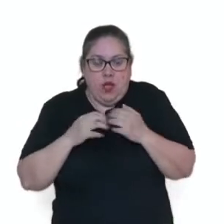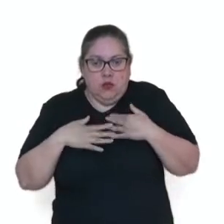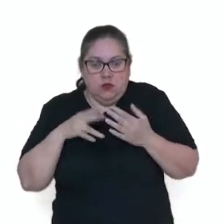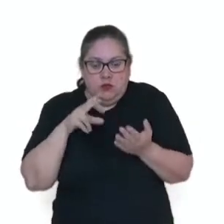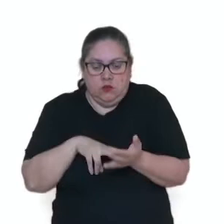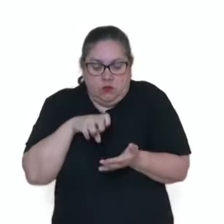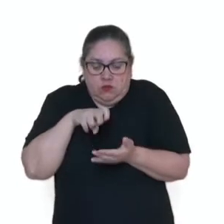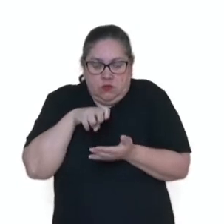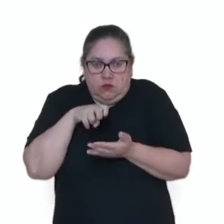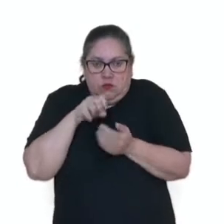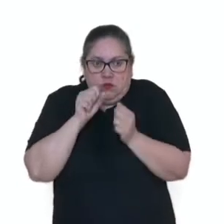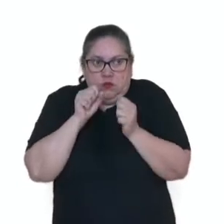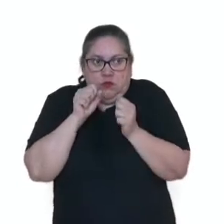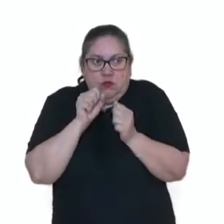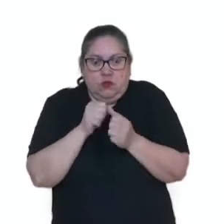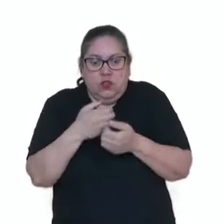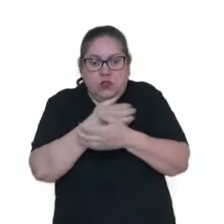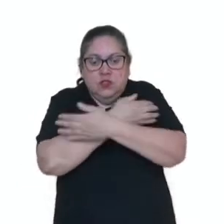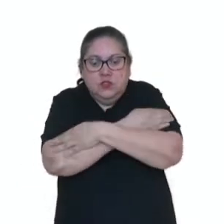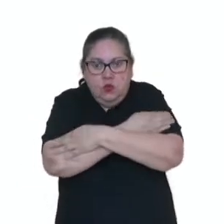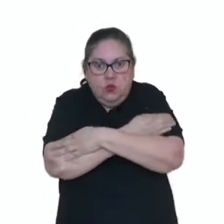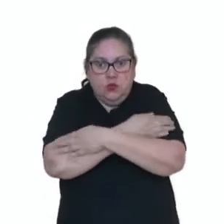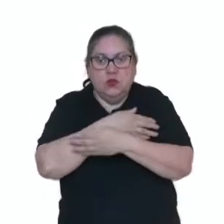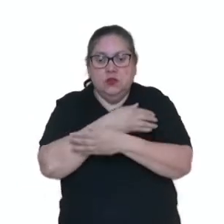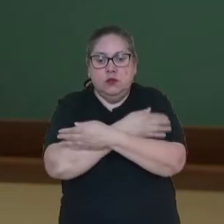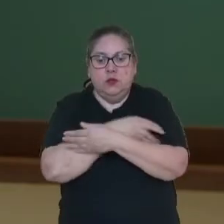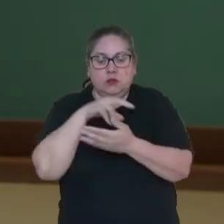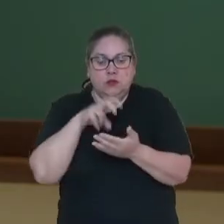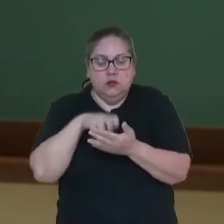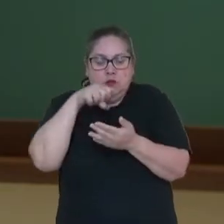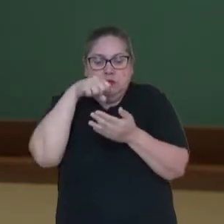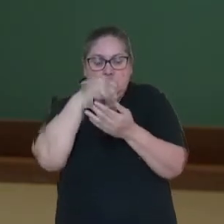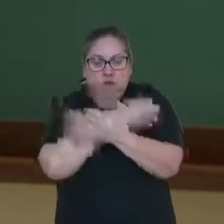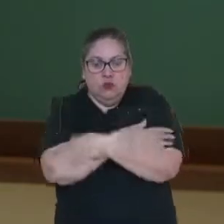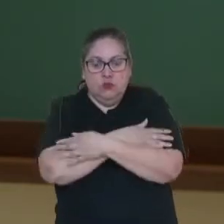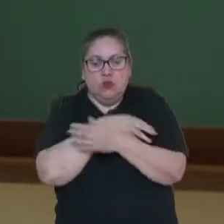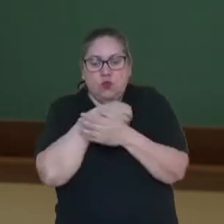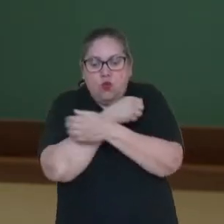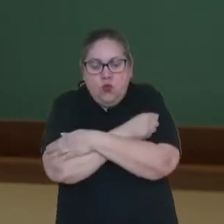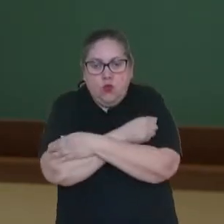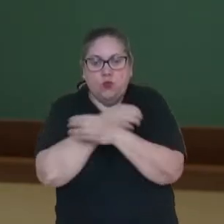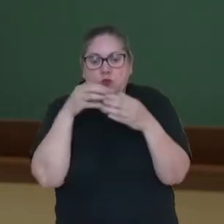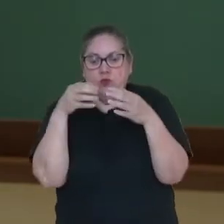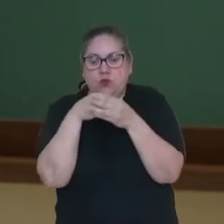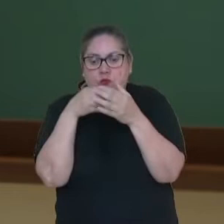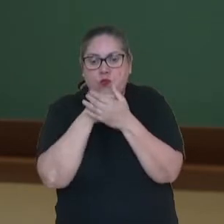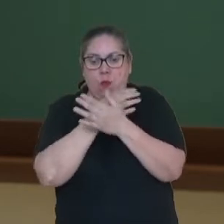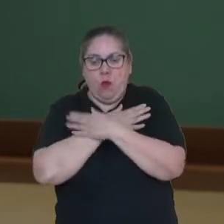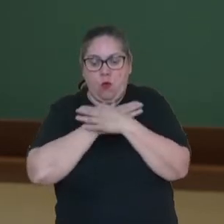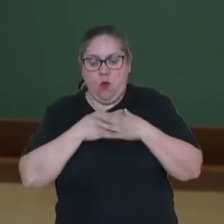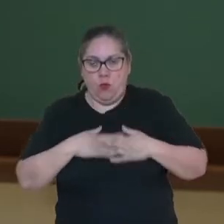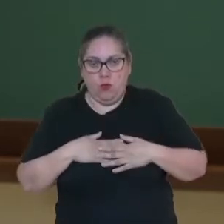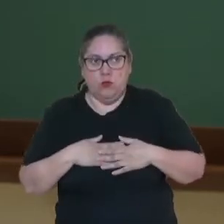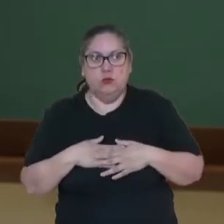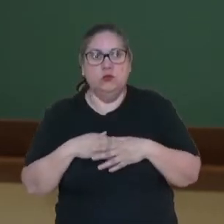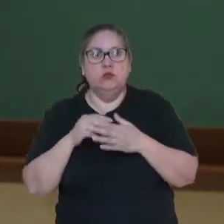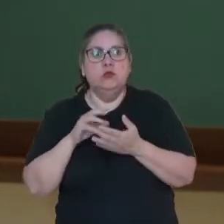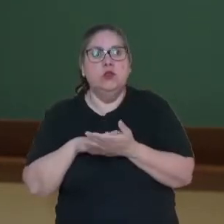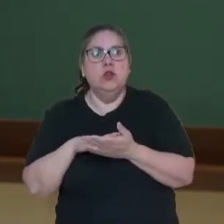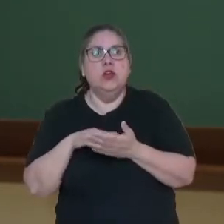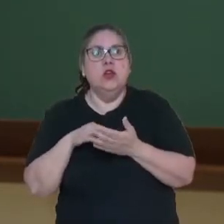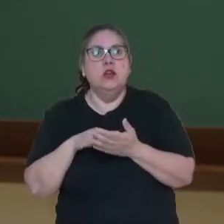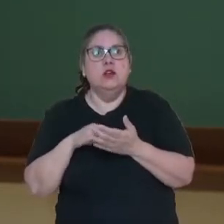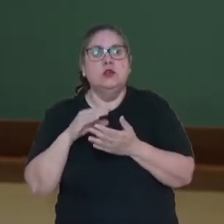meu tronco e até seguro as pernas com as mãos, ou seja, eu grupo todo o meu corpo.